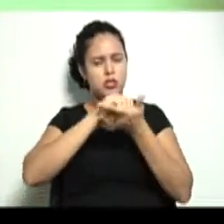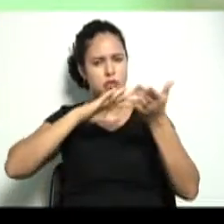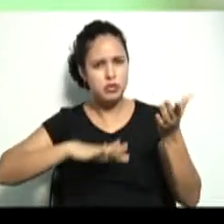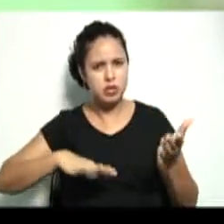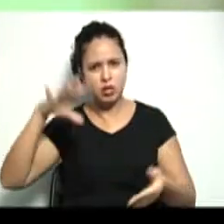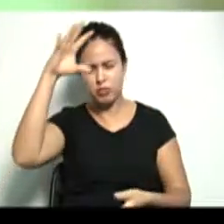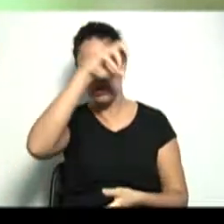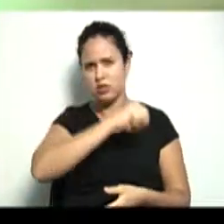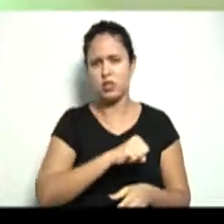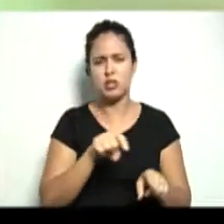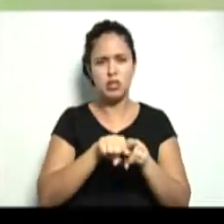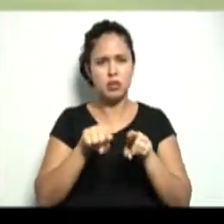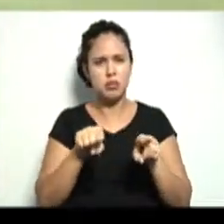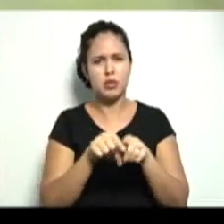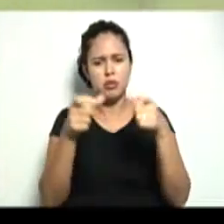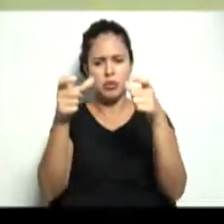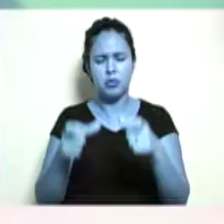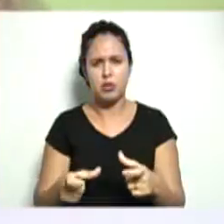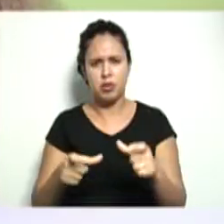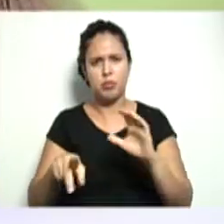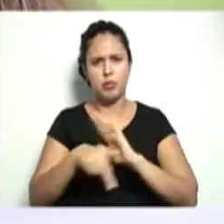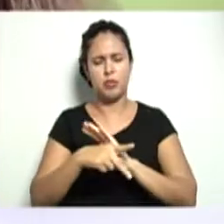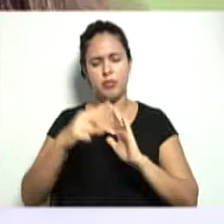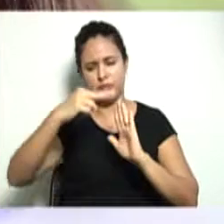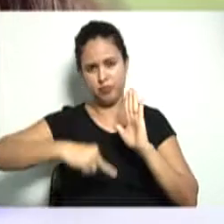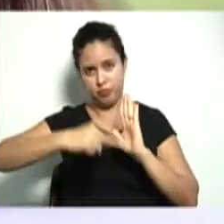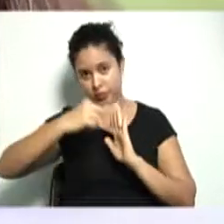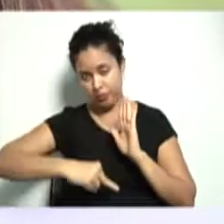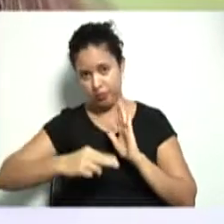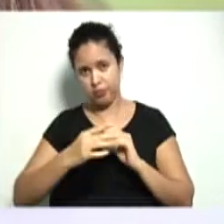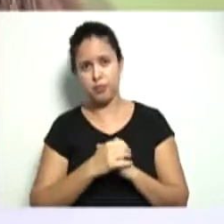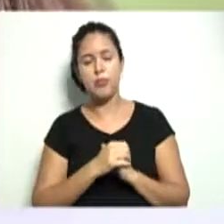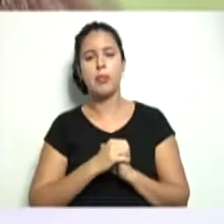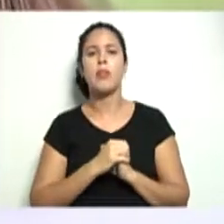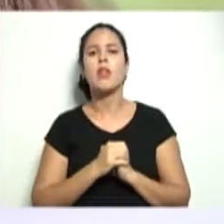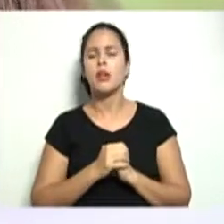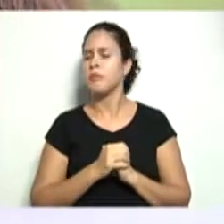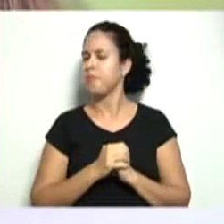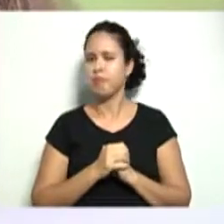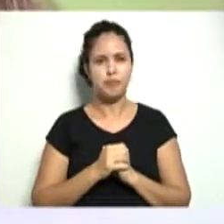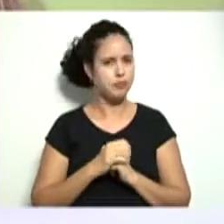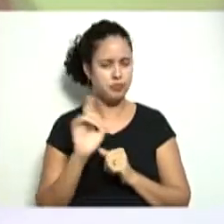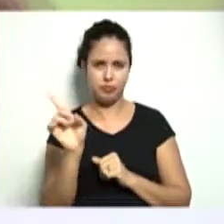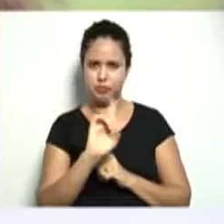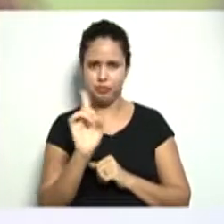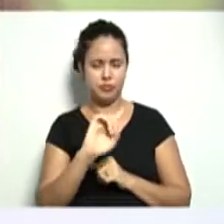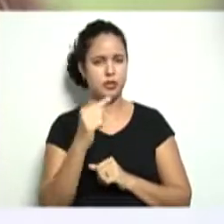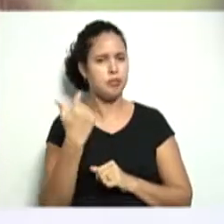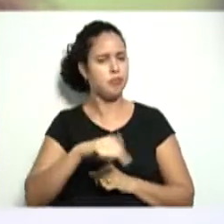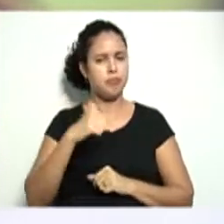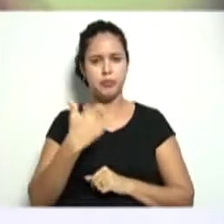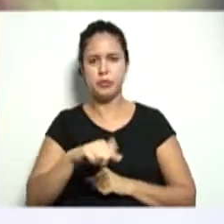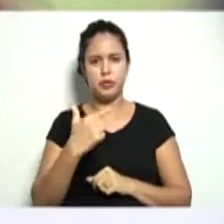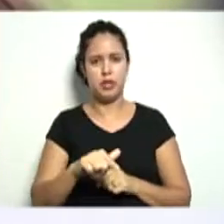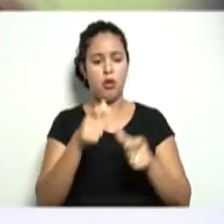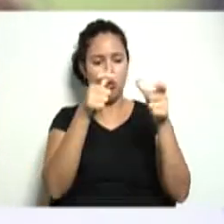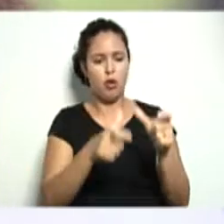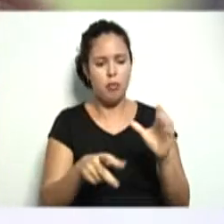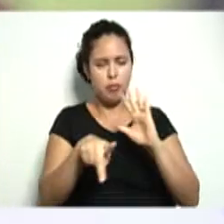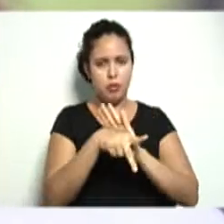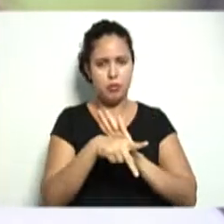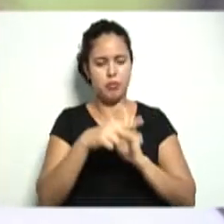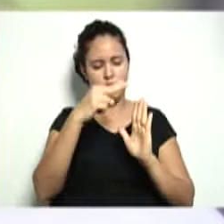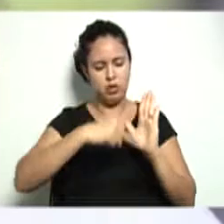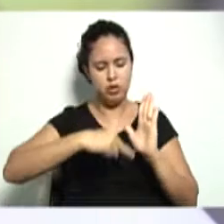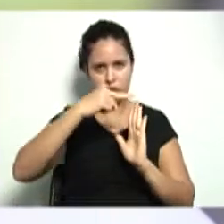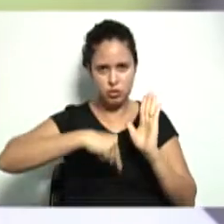espaço específico para leitura? Não. A gente não tem ainda, né, esse local específico para leitura. Mas eu acredito,